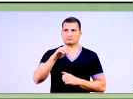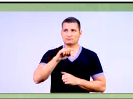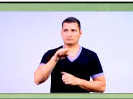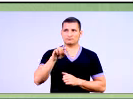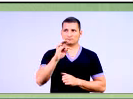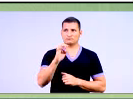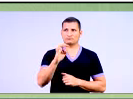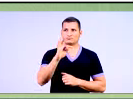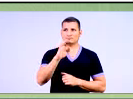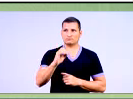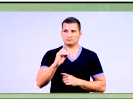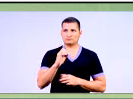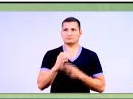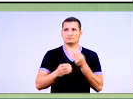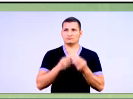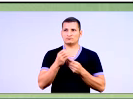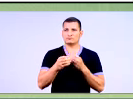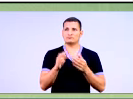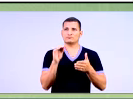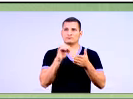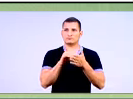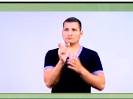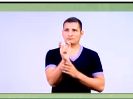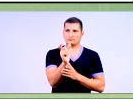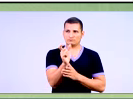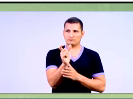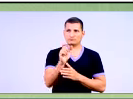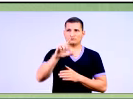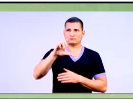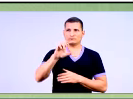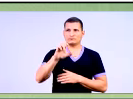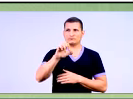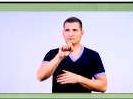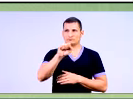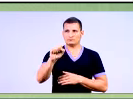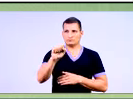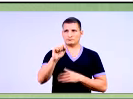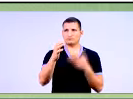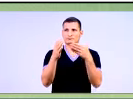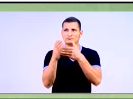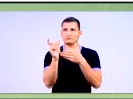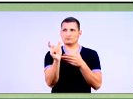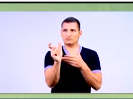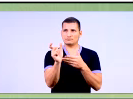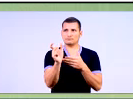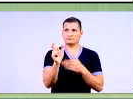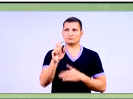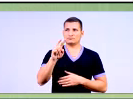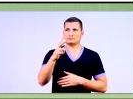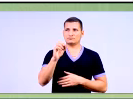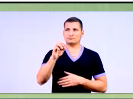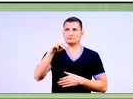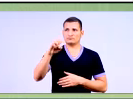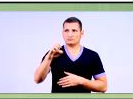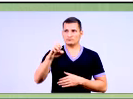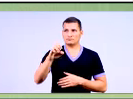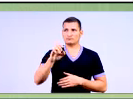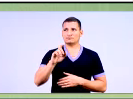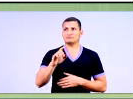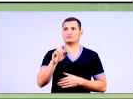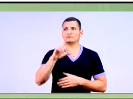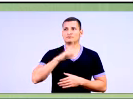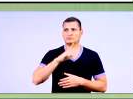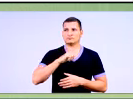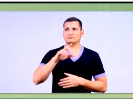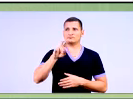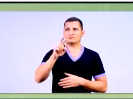Eu acrescento o sufixo less ao final da palavra home. E aí eu tenho homeless,